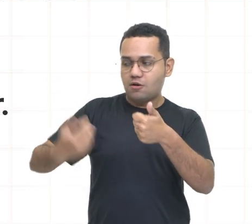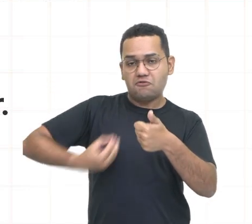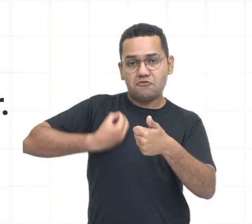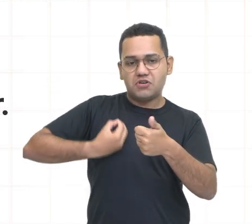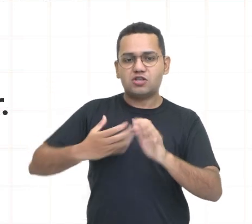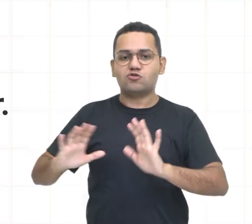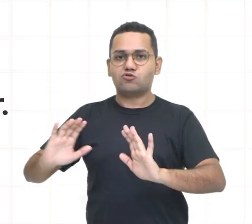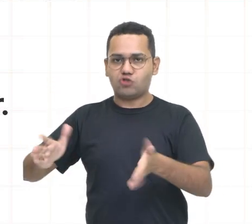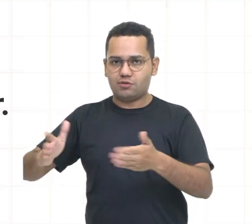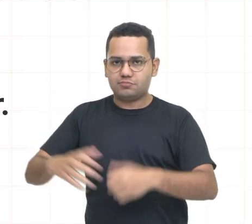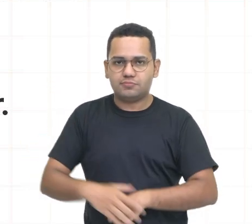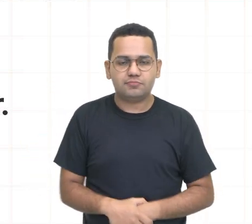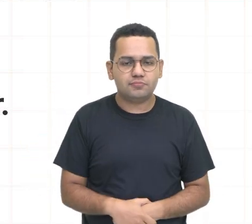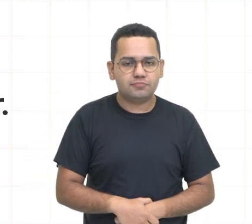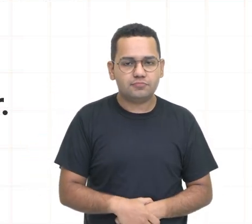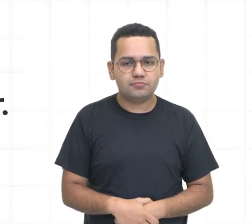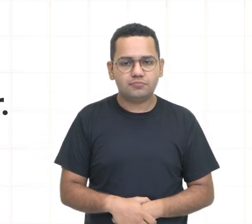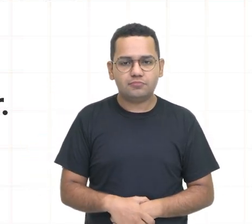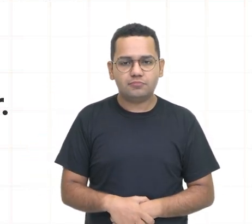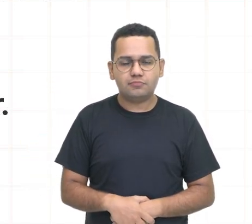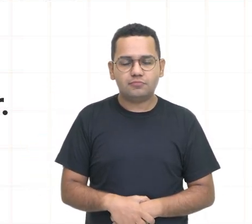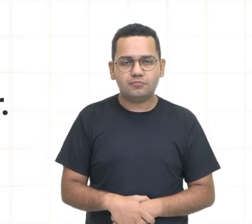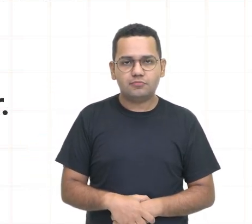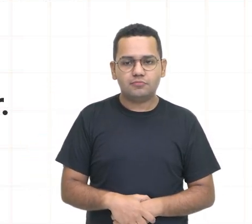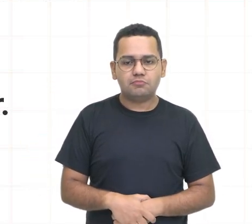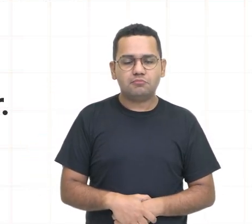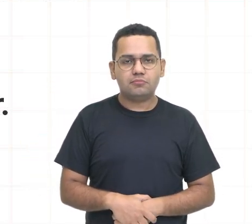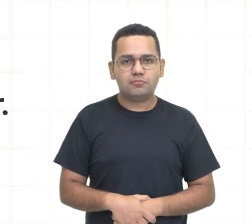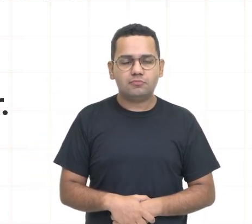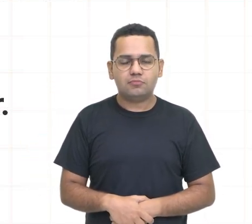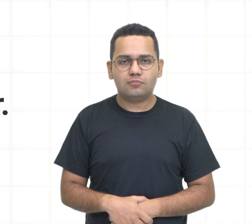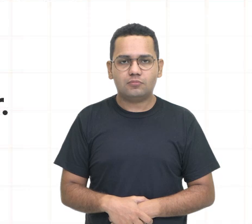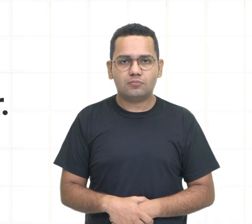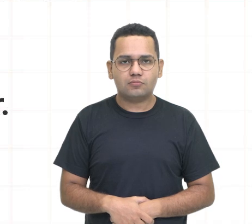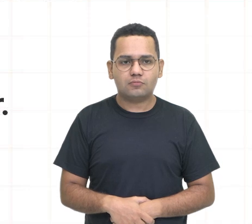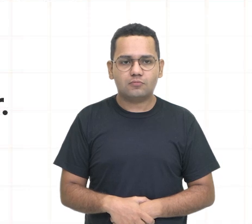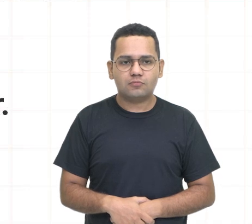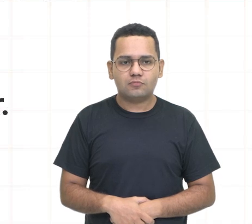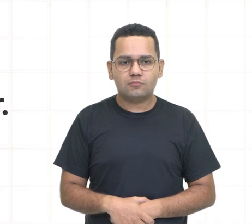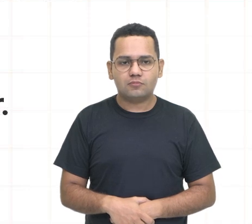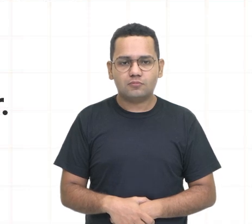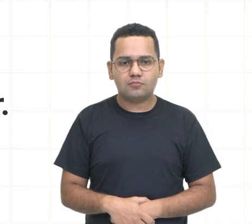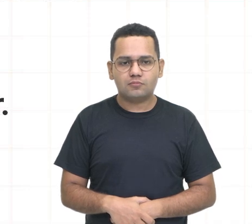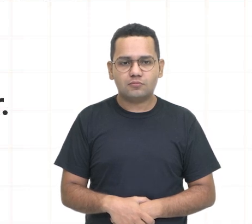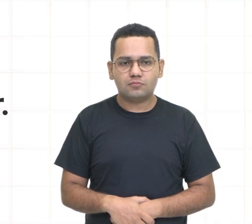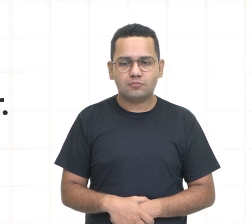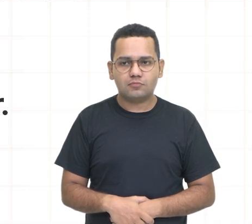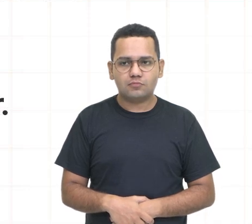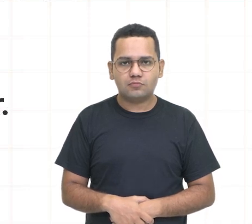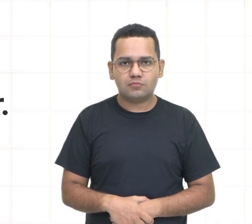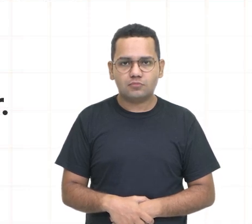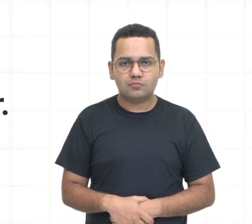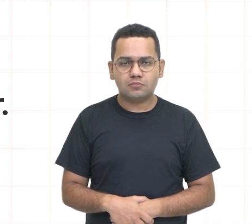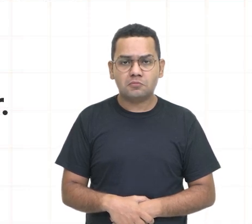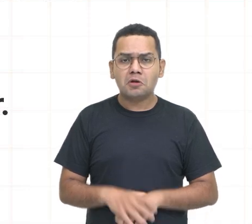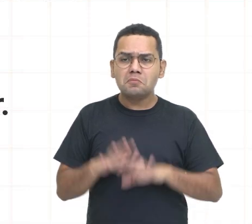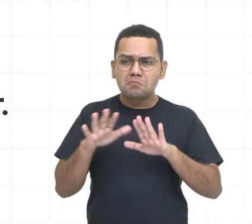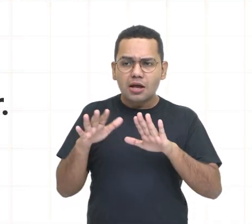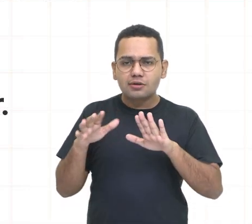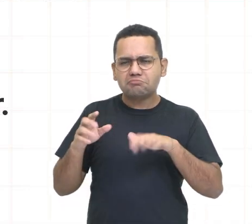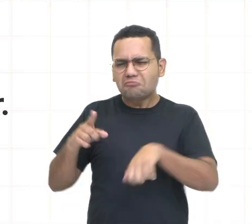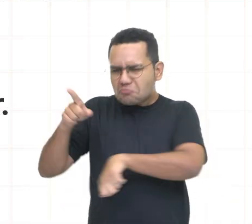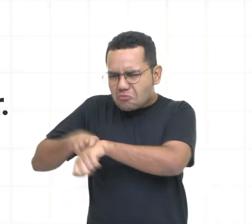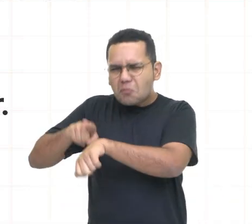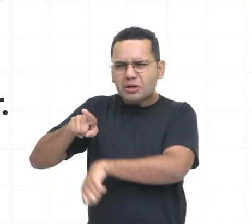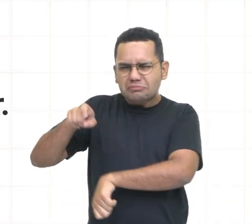certo ponto, uma tendência imediata quando você tem, né, um período de